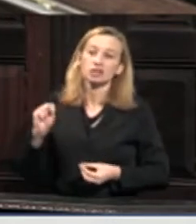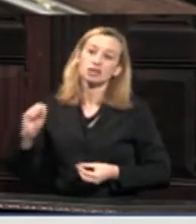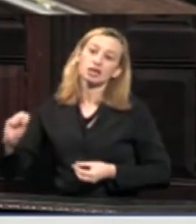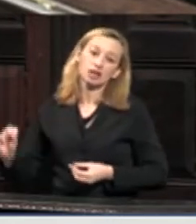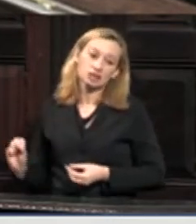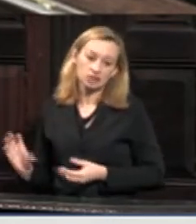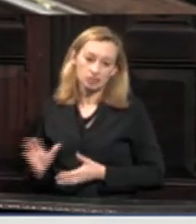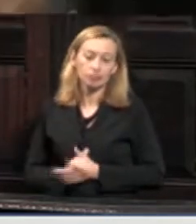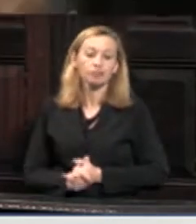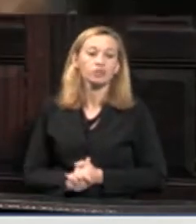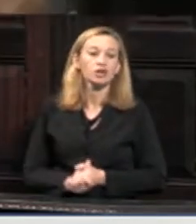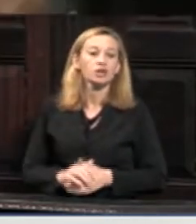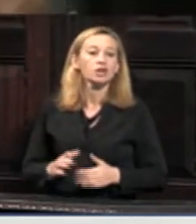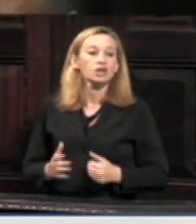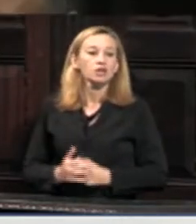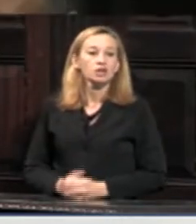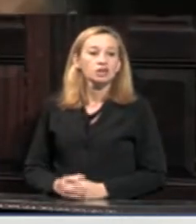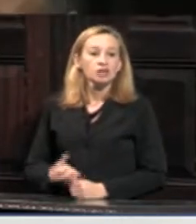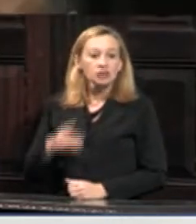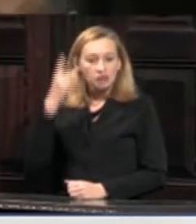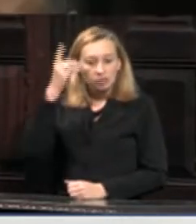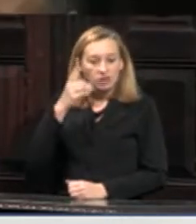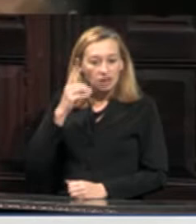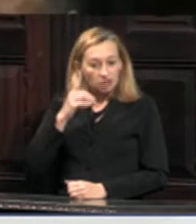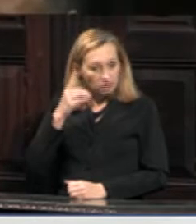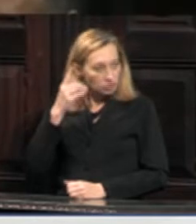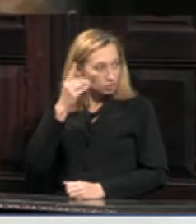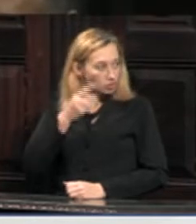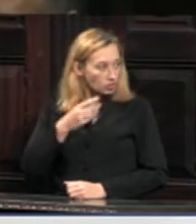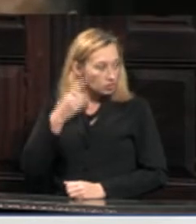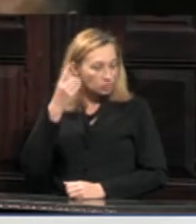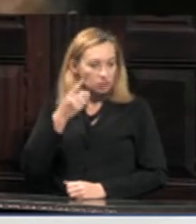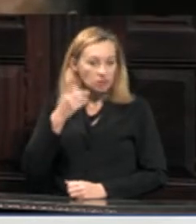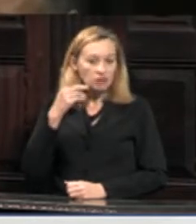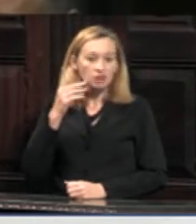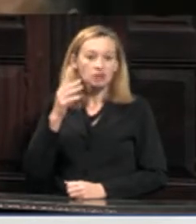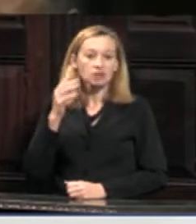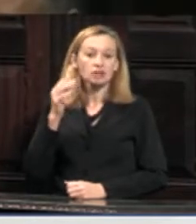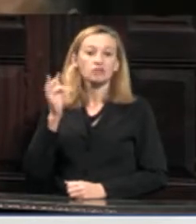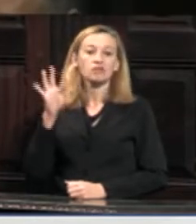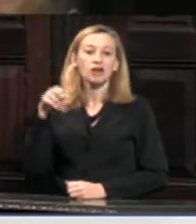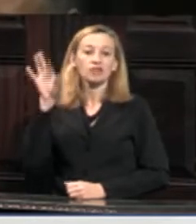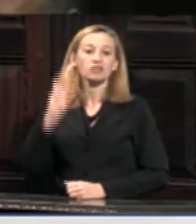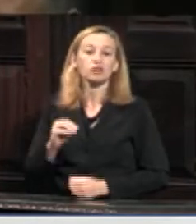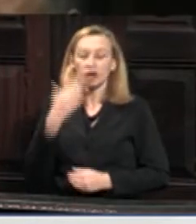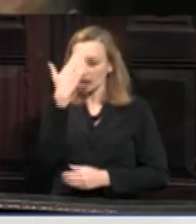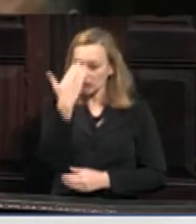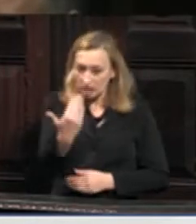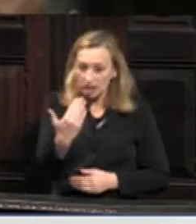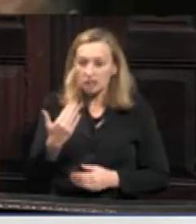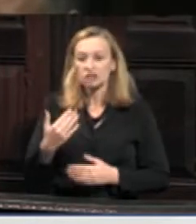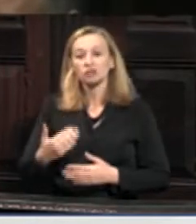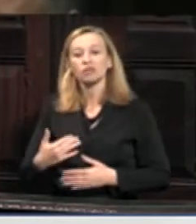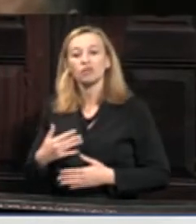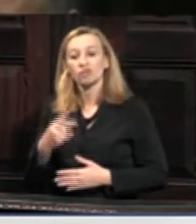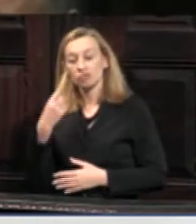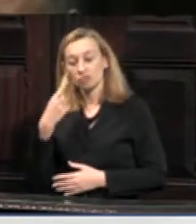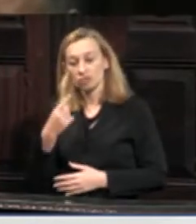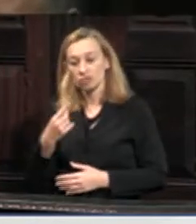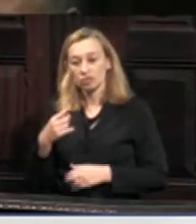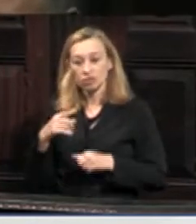efetivado. Deputado Flávio Serafim, a presidência agradece o encaminhamento de Vossa Excelência, fica aí encaminhada a discussão dos senhores